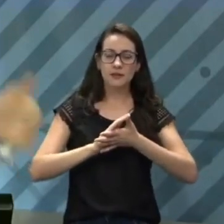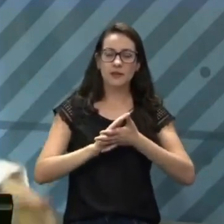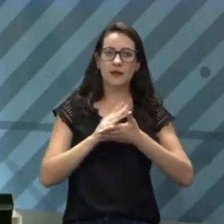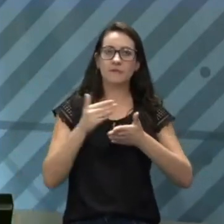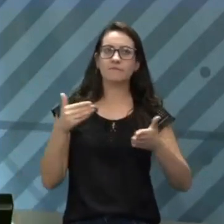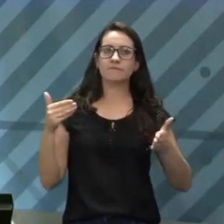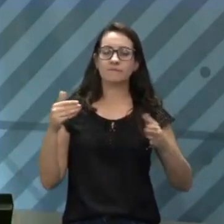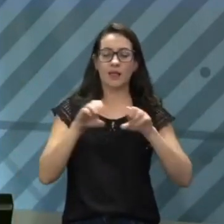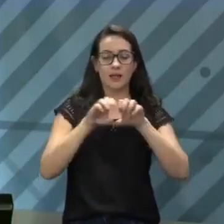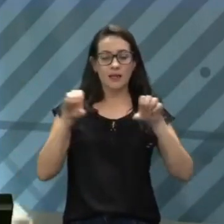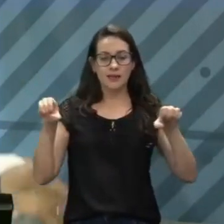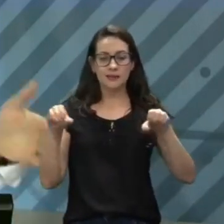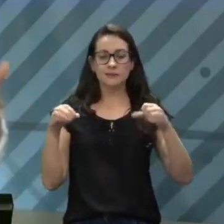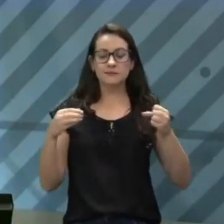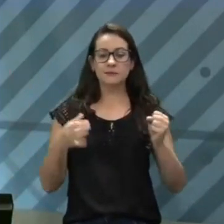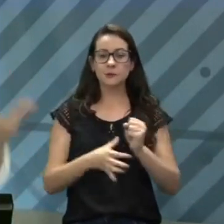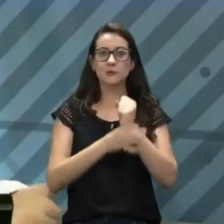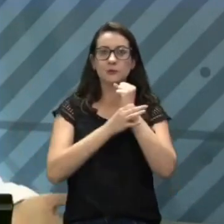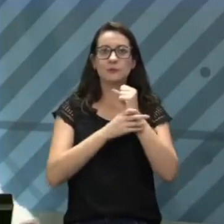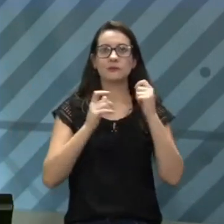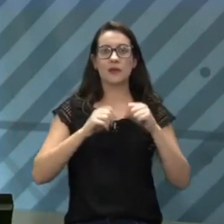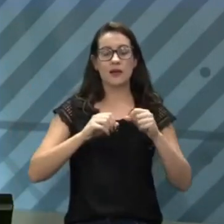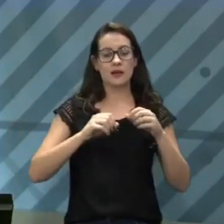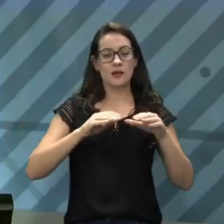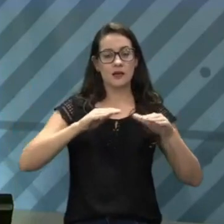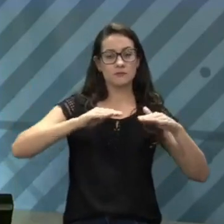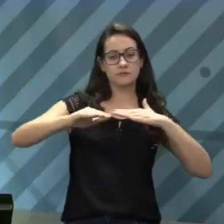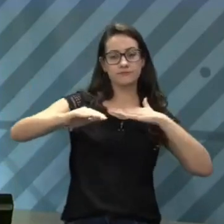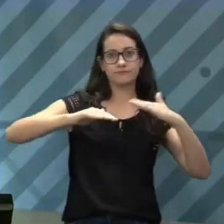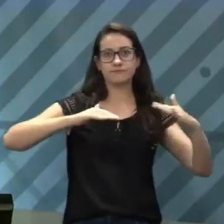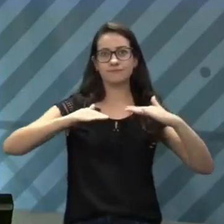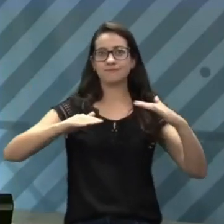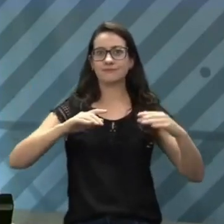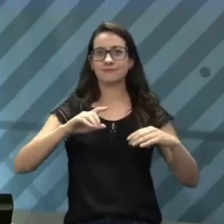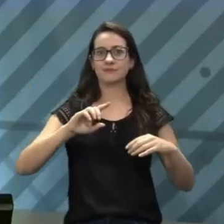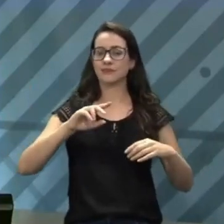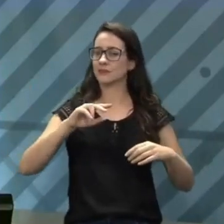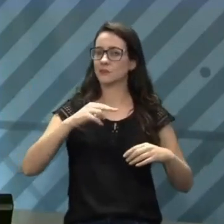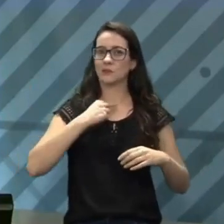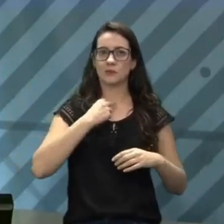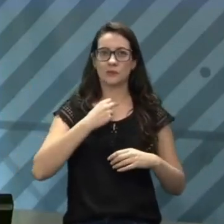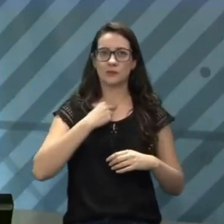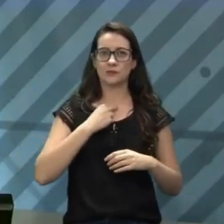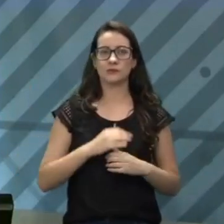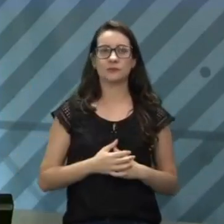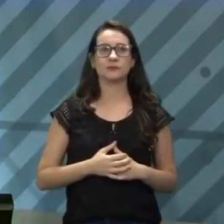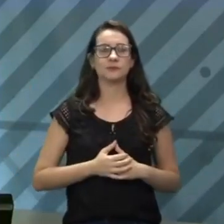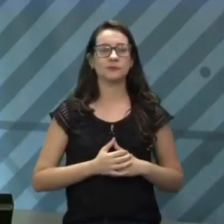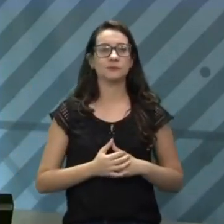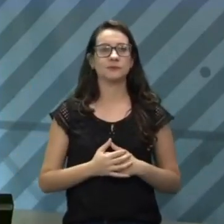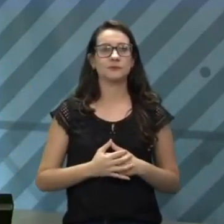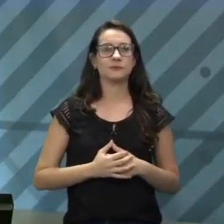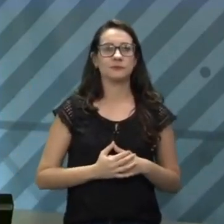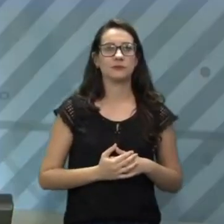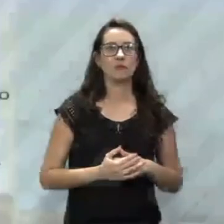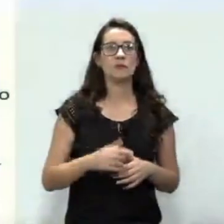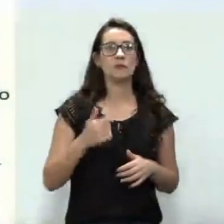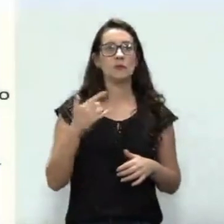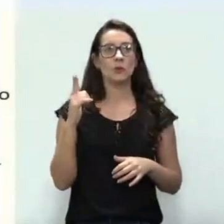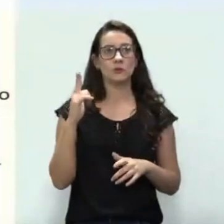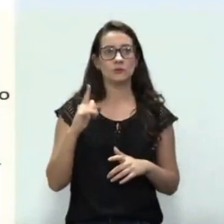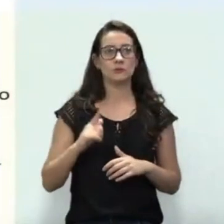por essa barra transversal e então não tem um deslocamento, que é o que a gente não quer que aconteça na nossa viga. O outro